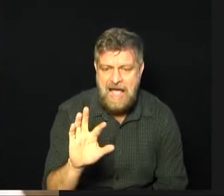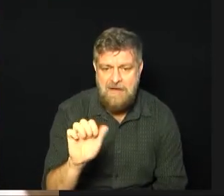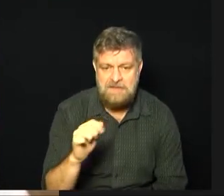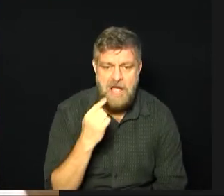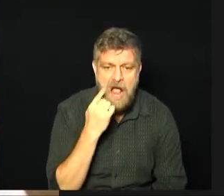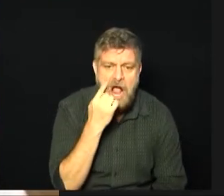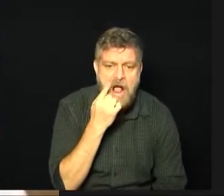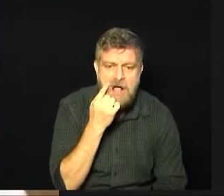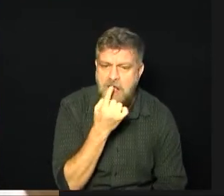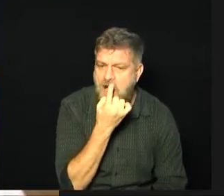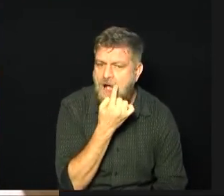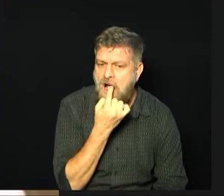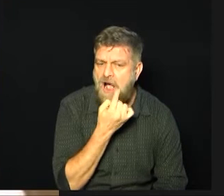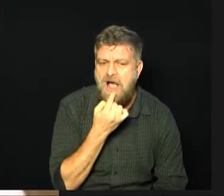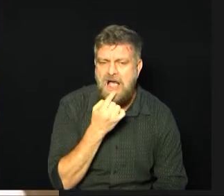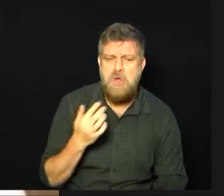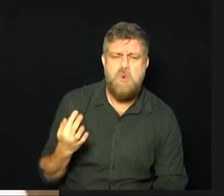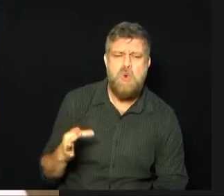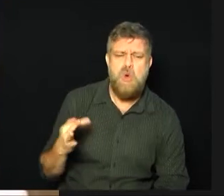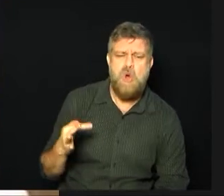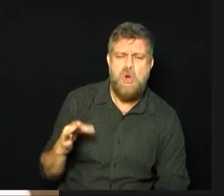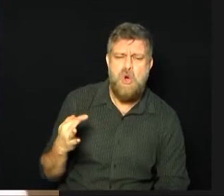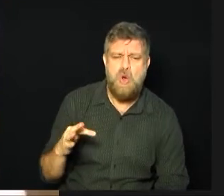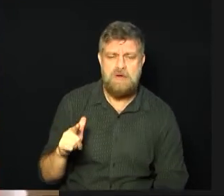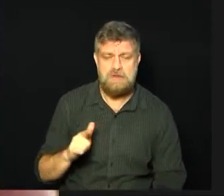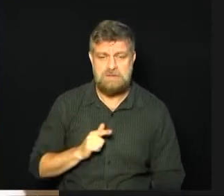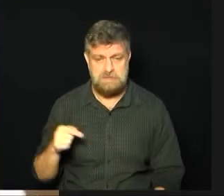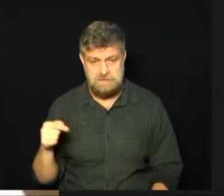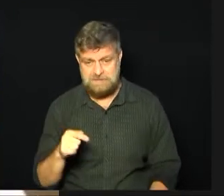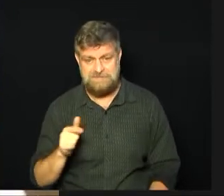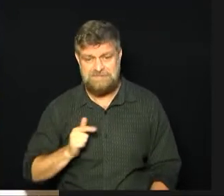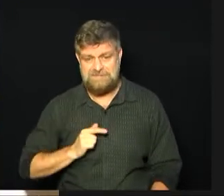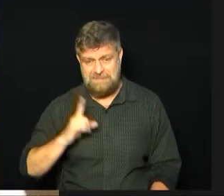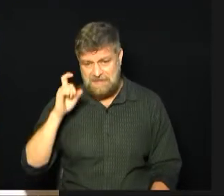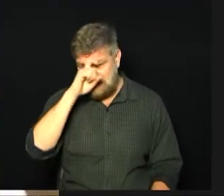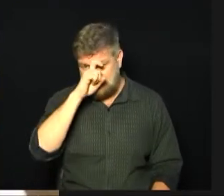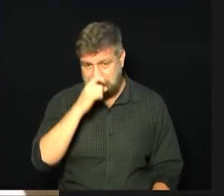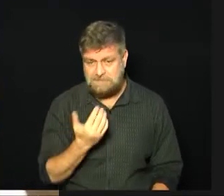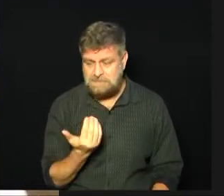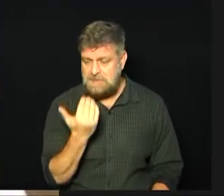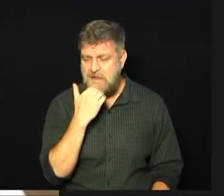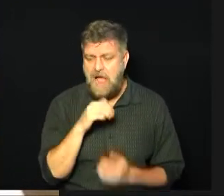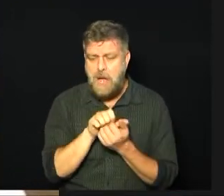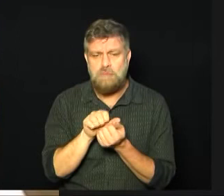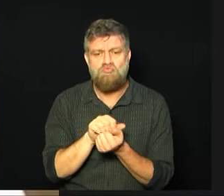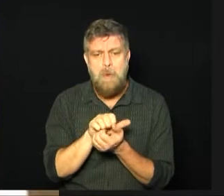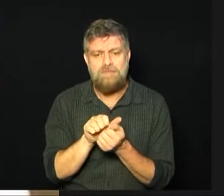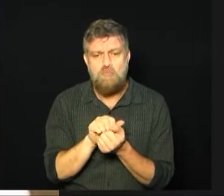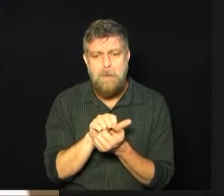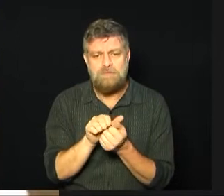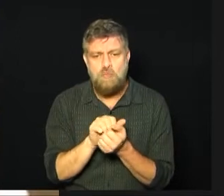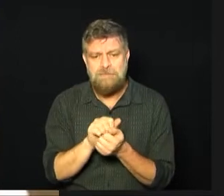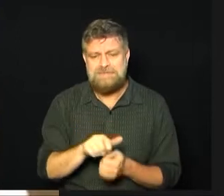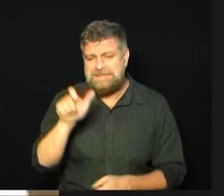até bastante dolorosas, né, que acabam tendo uma certa dificuldade da criança engolir, e a criança fica